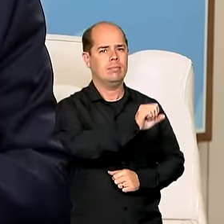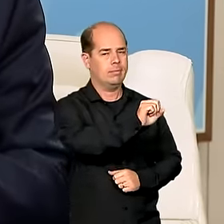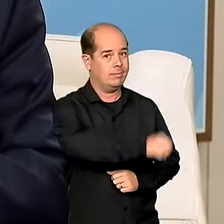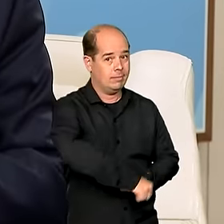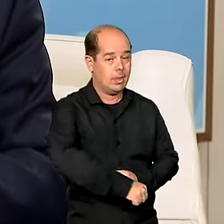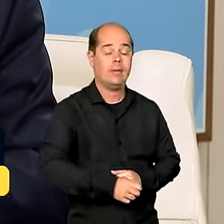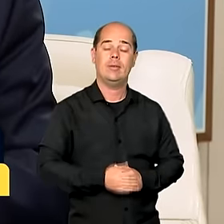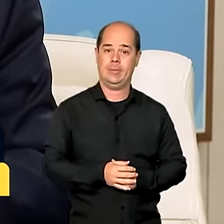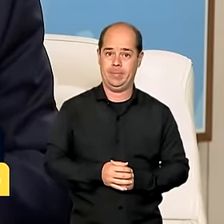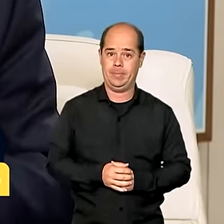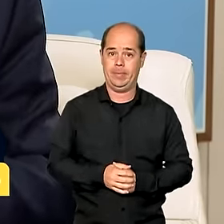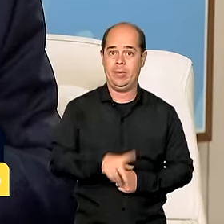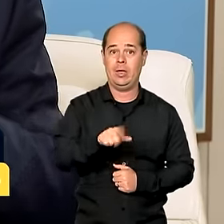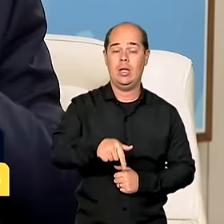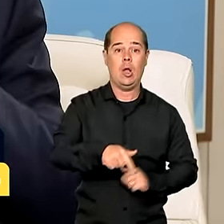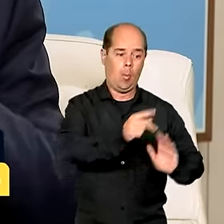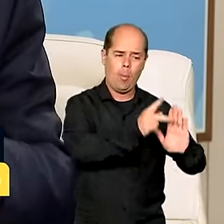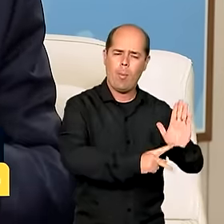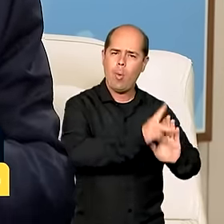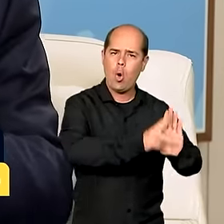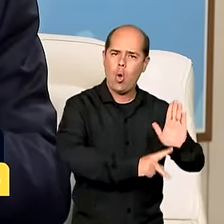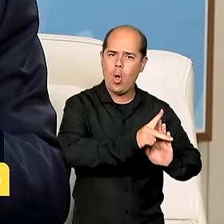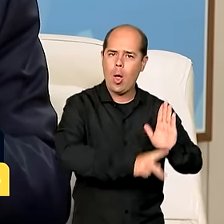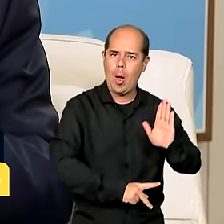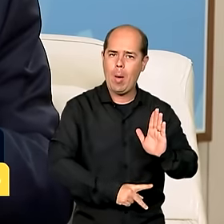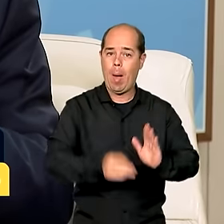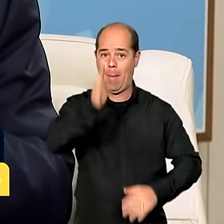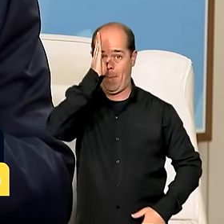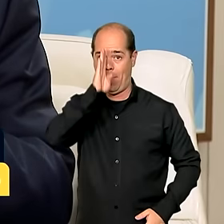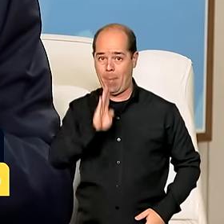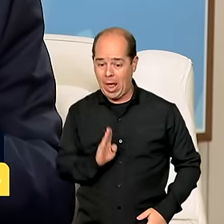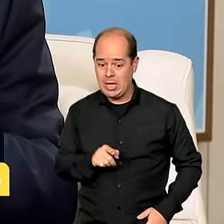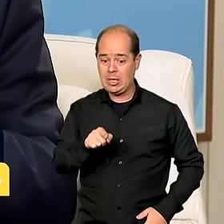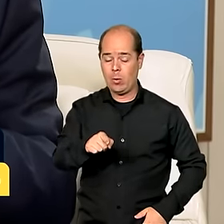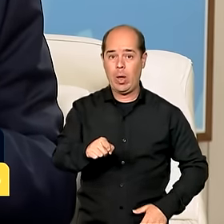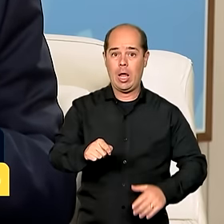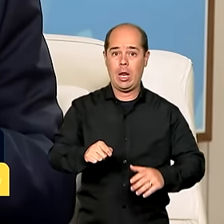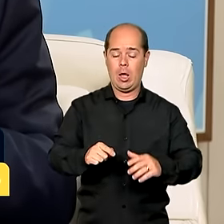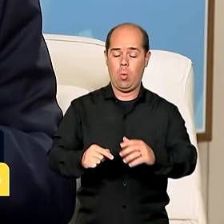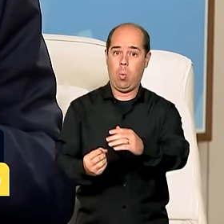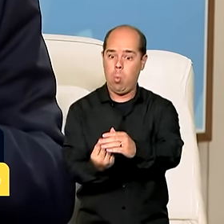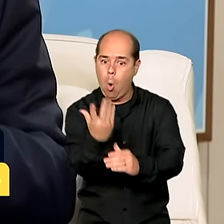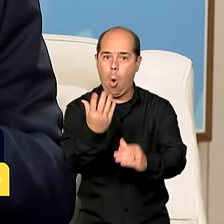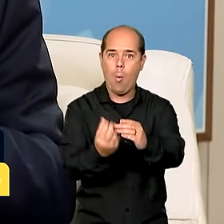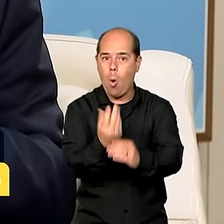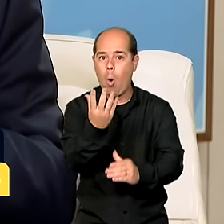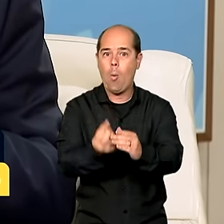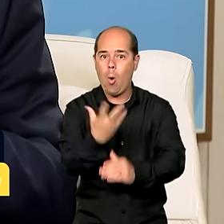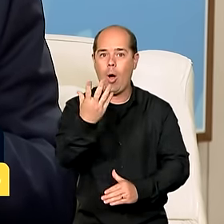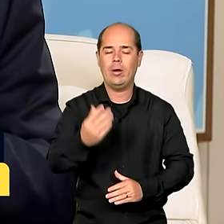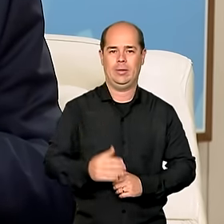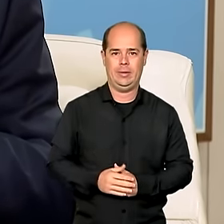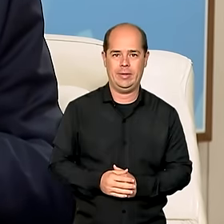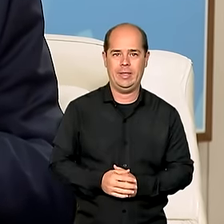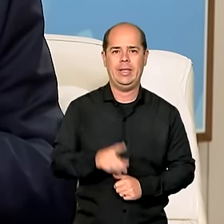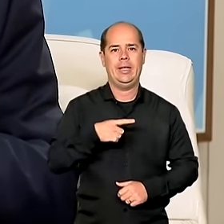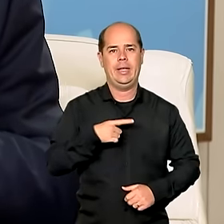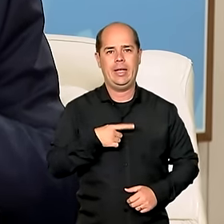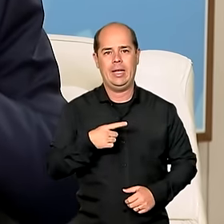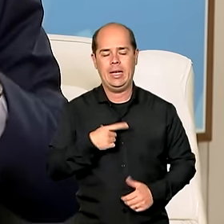Brasil mais produtivo ele vai trabalhar pesquisa desenvolvimento inovação e